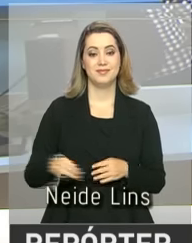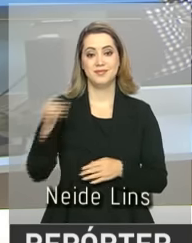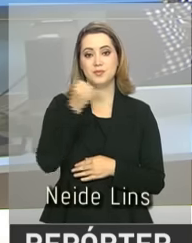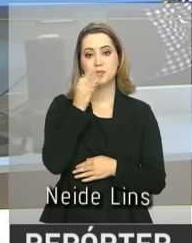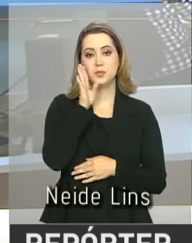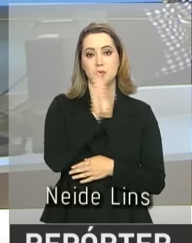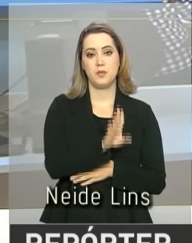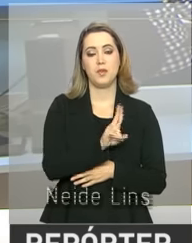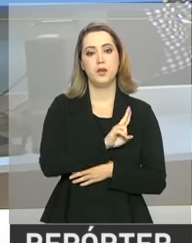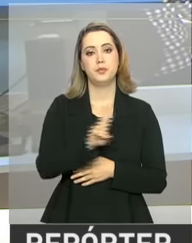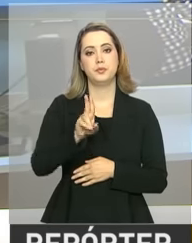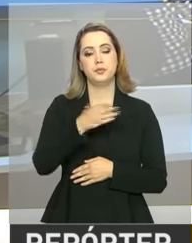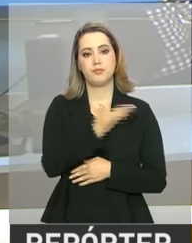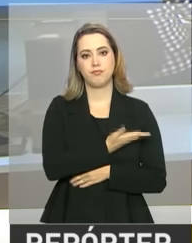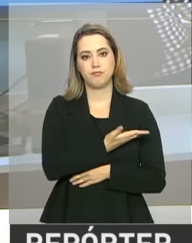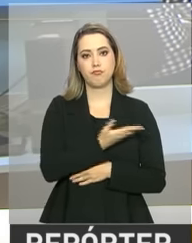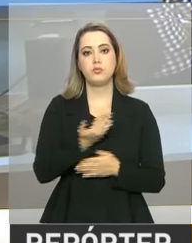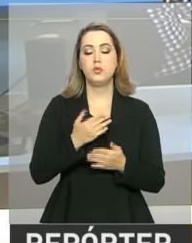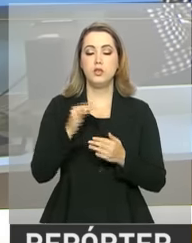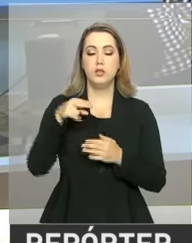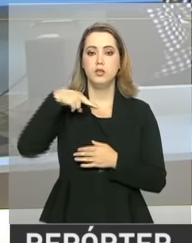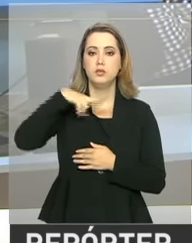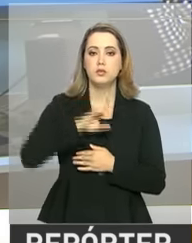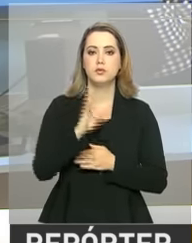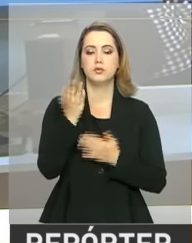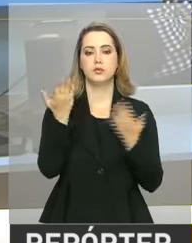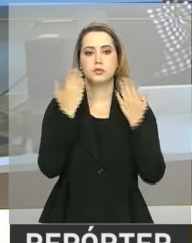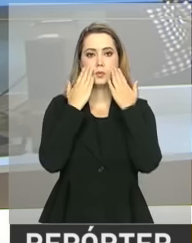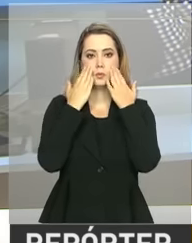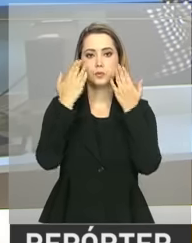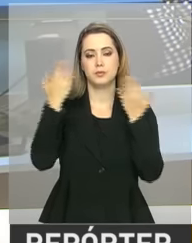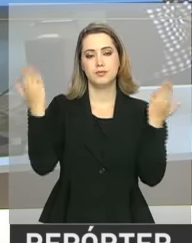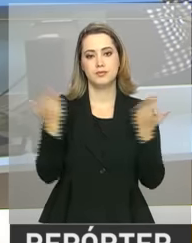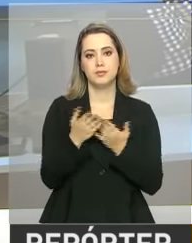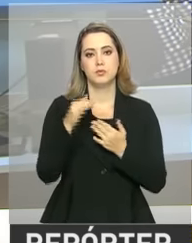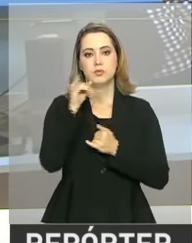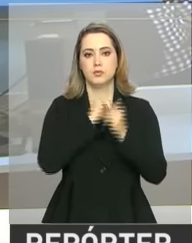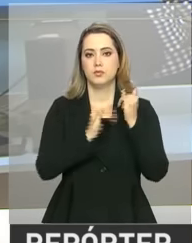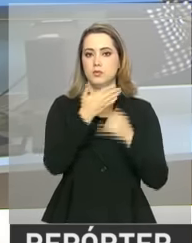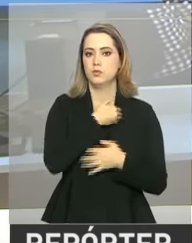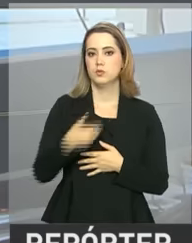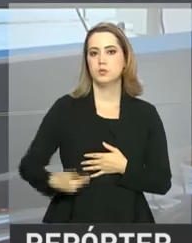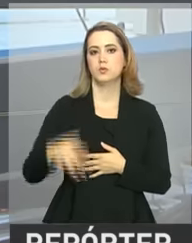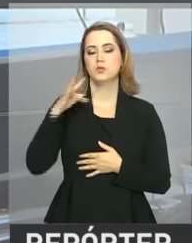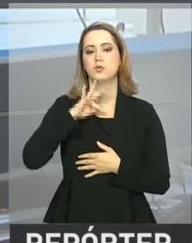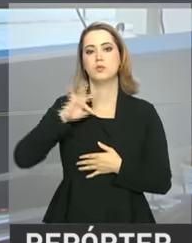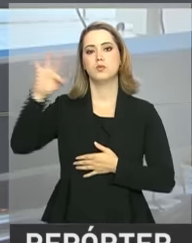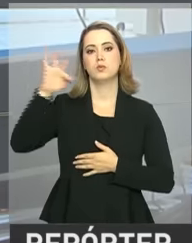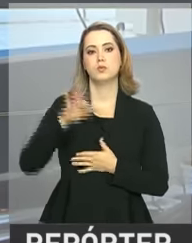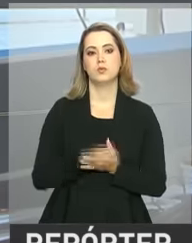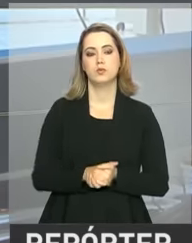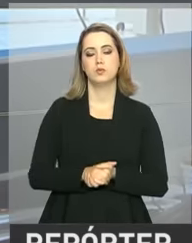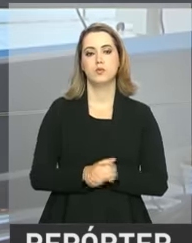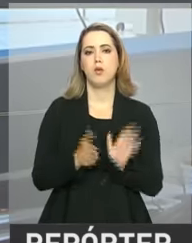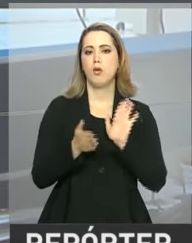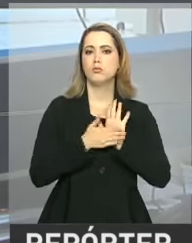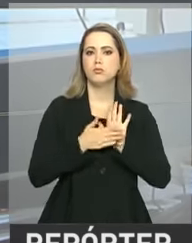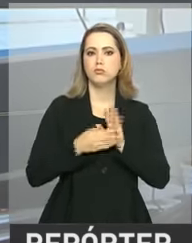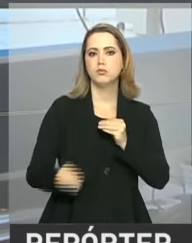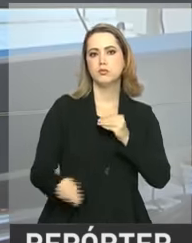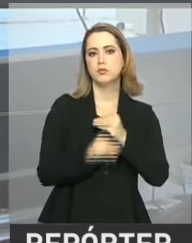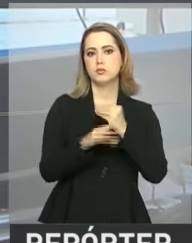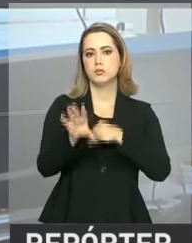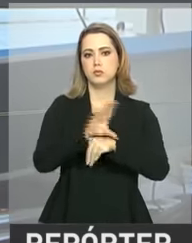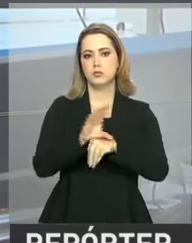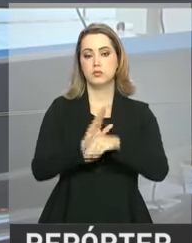Olá, boa tarde. Eu sou José Luiz Filho e o repórter NBR está no ar com as notícias do governo federal. A proposta de emenda à Constituição